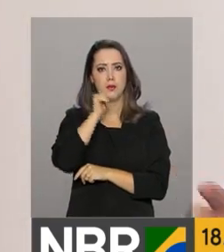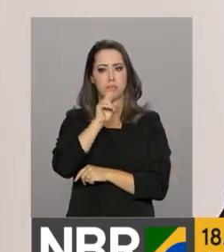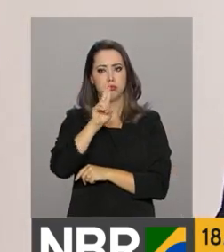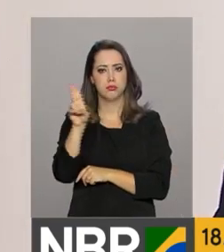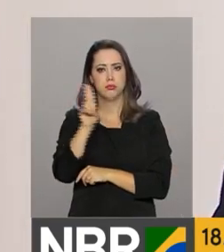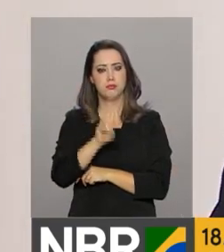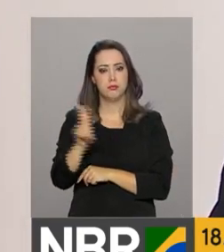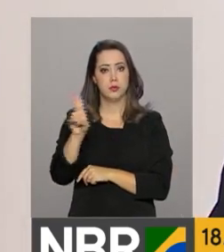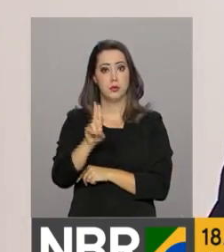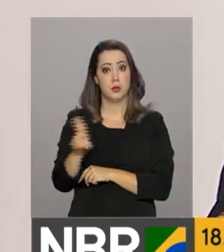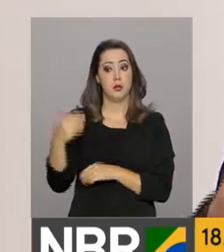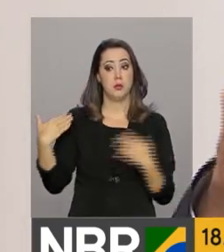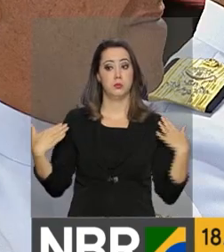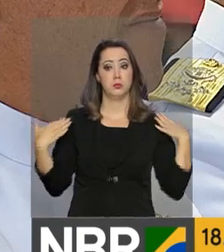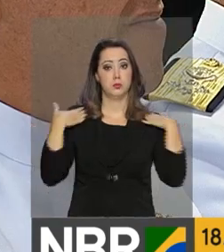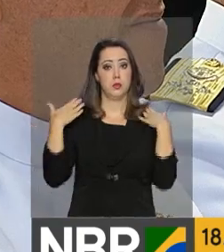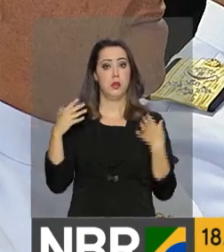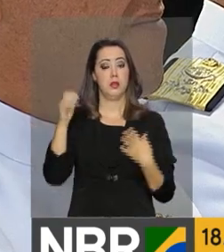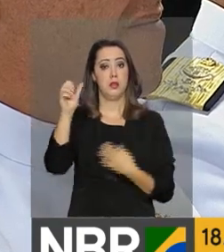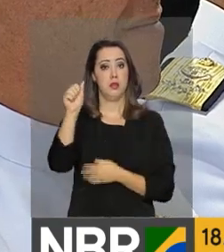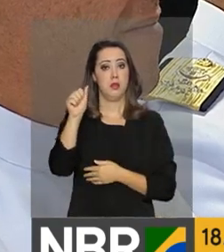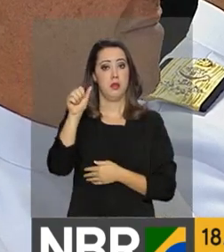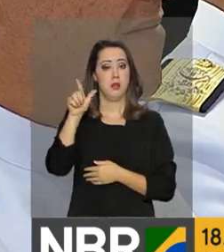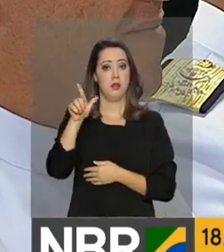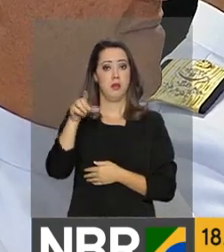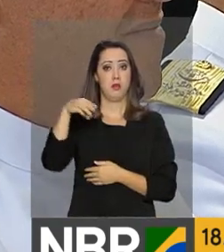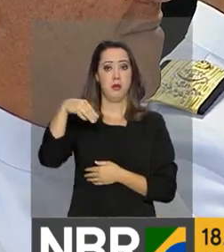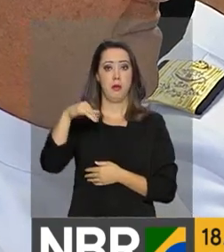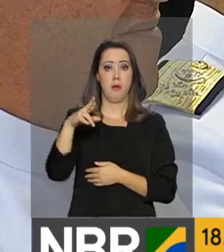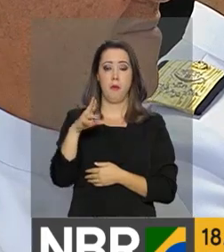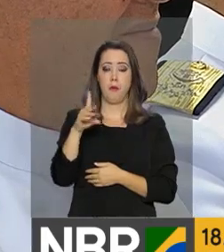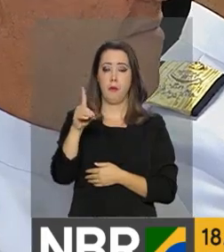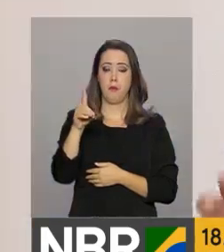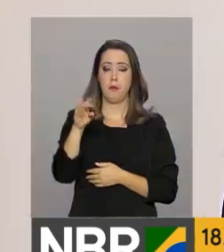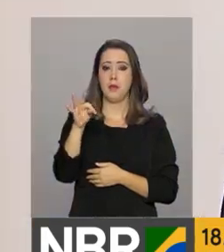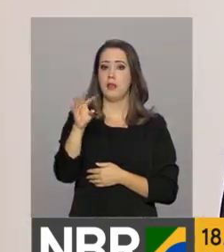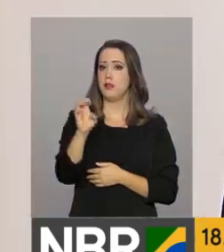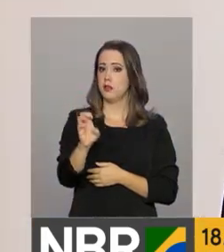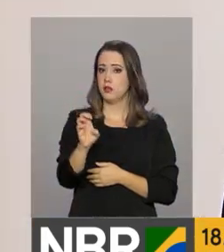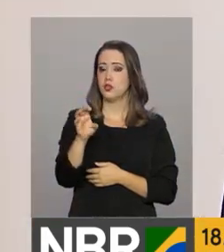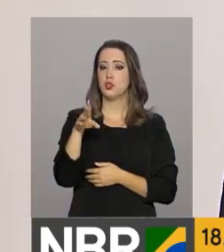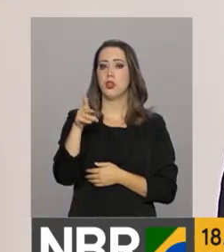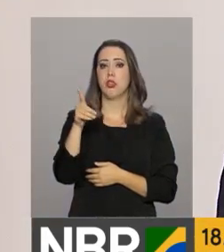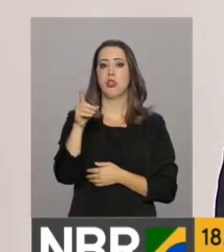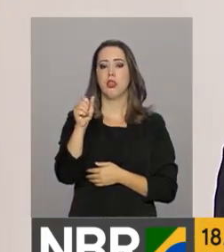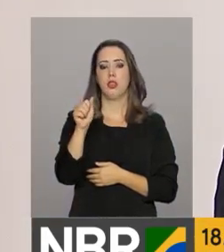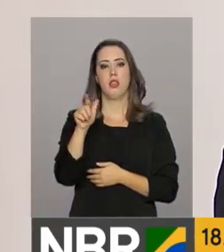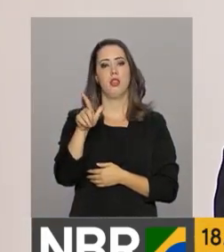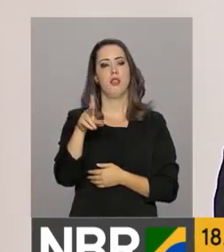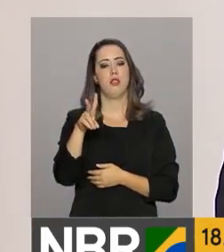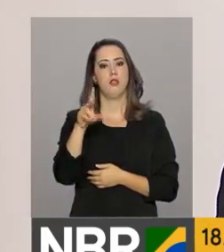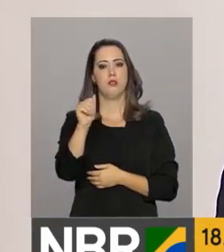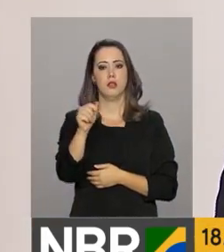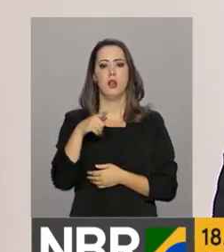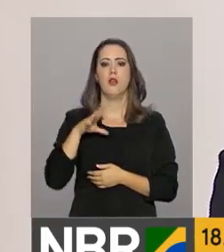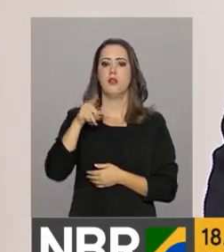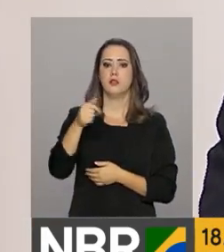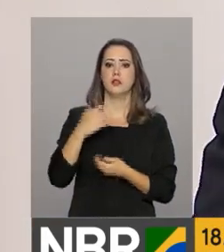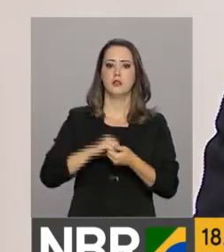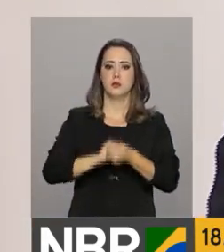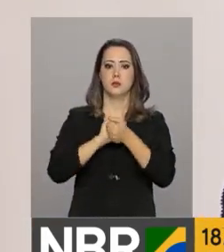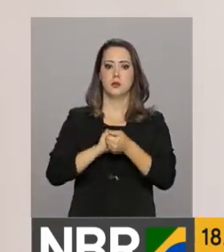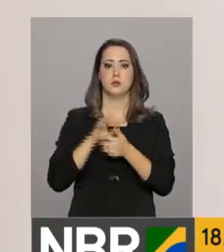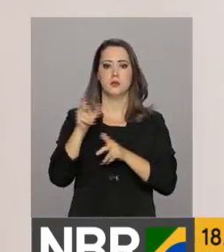almirante dalva em vosso nome cumprimento todos os senhores e as senhoras